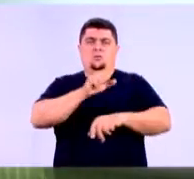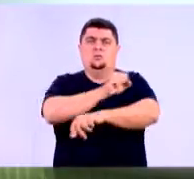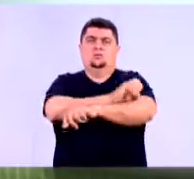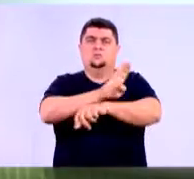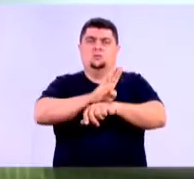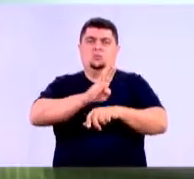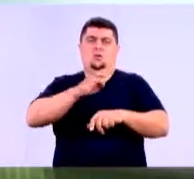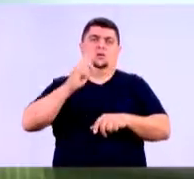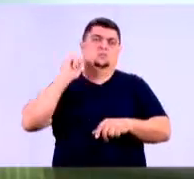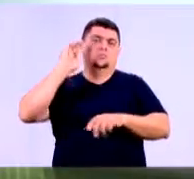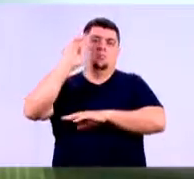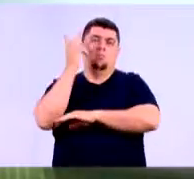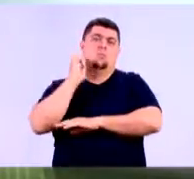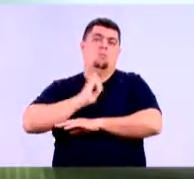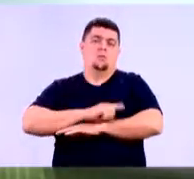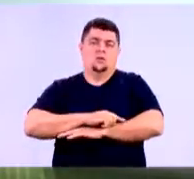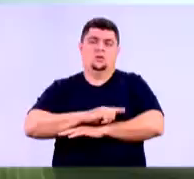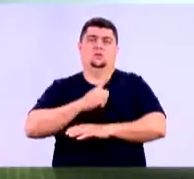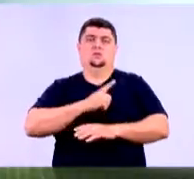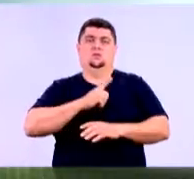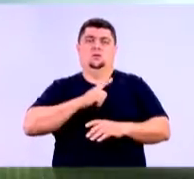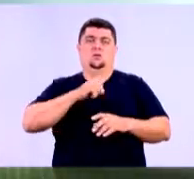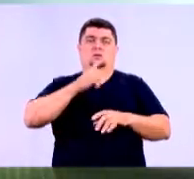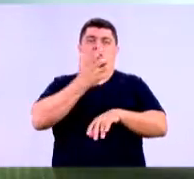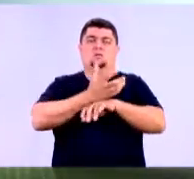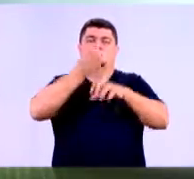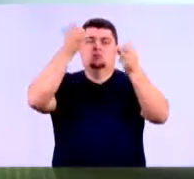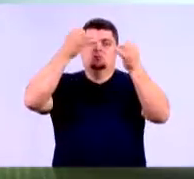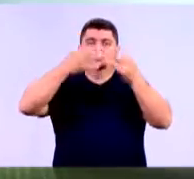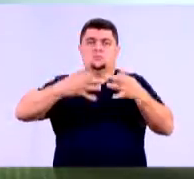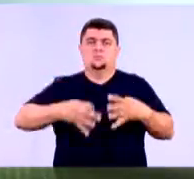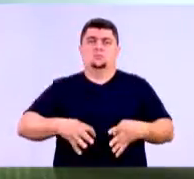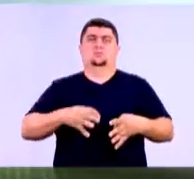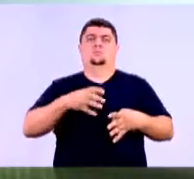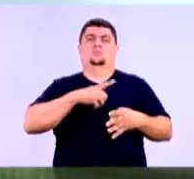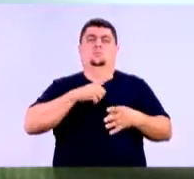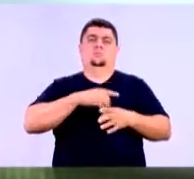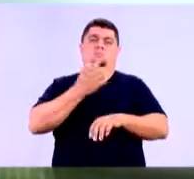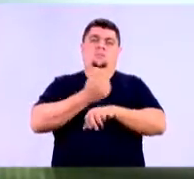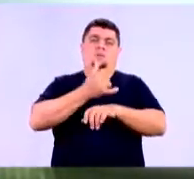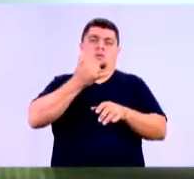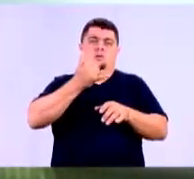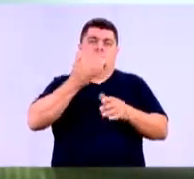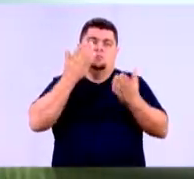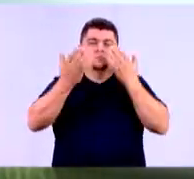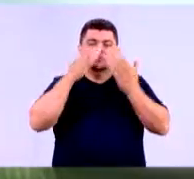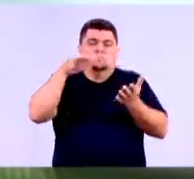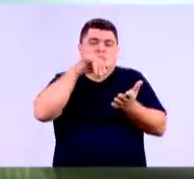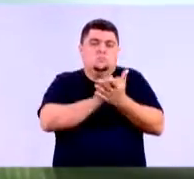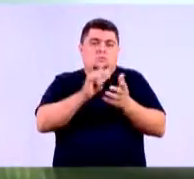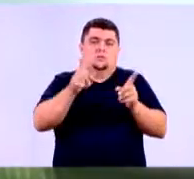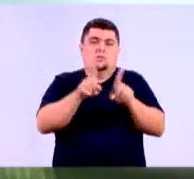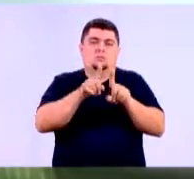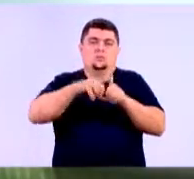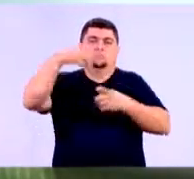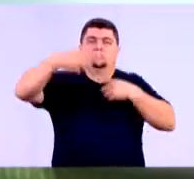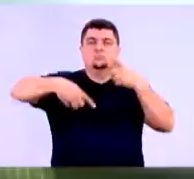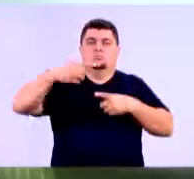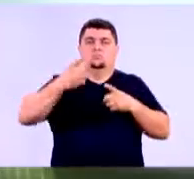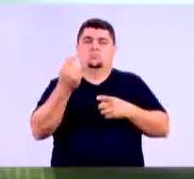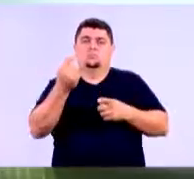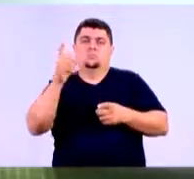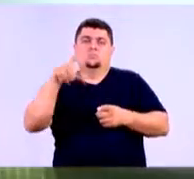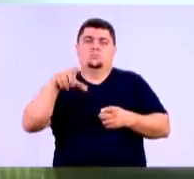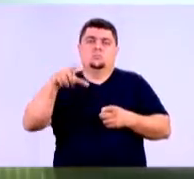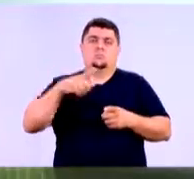Minas Gerais. E nesse material é discutido um pouquinho mais sobre a análise de ficha cadastral e da política de crédito. Então, para você